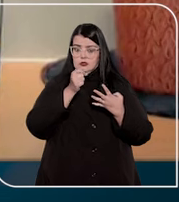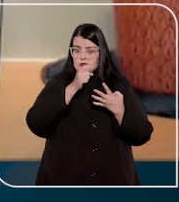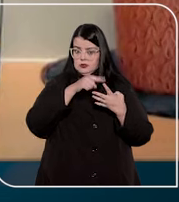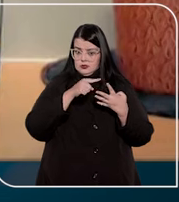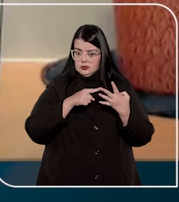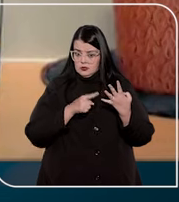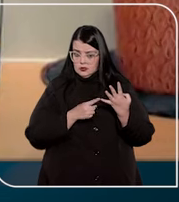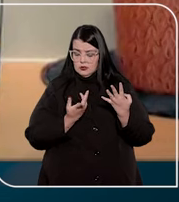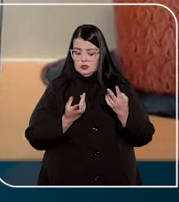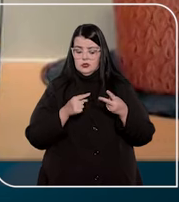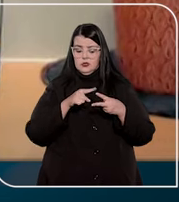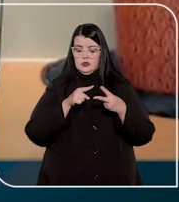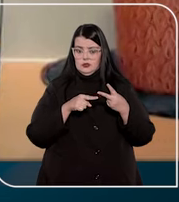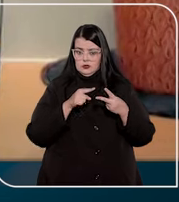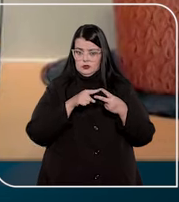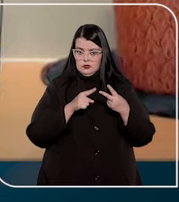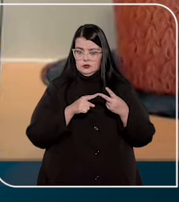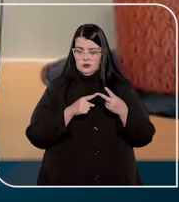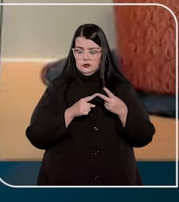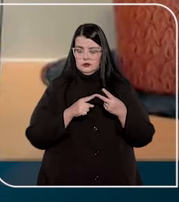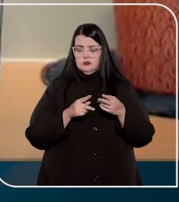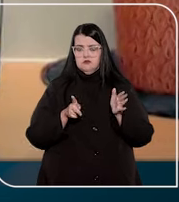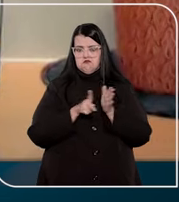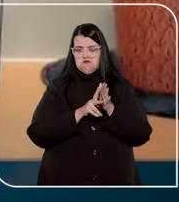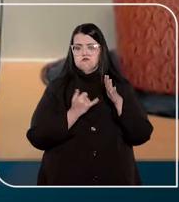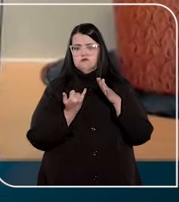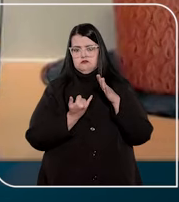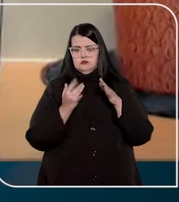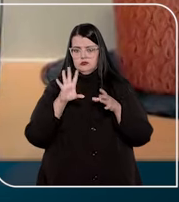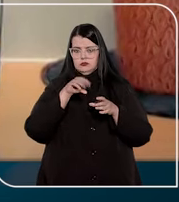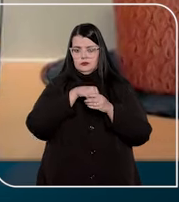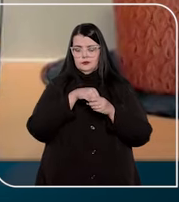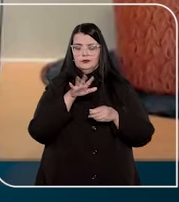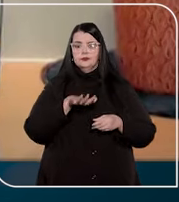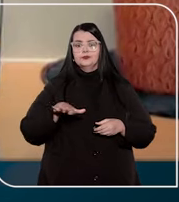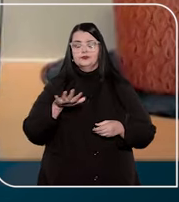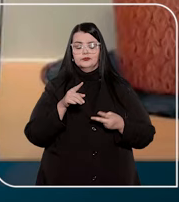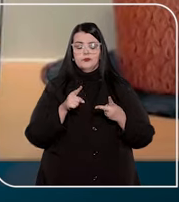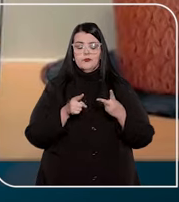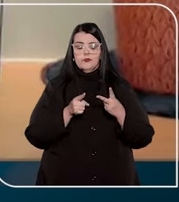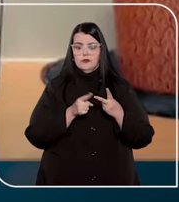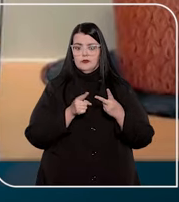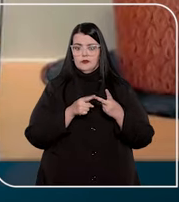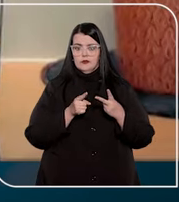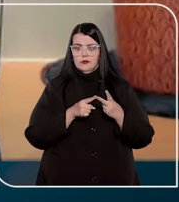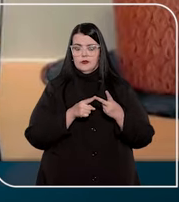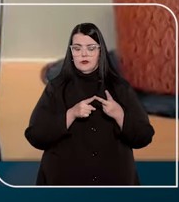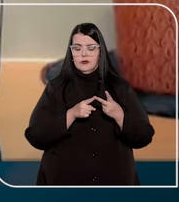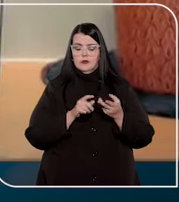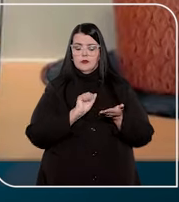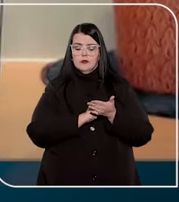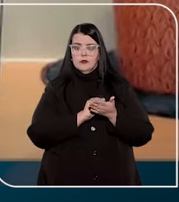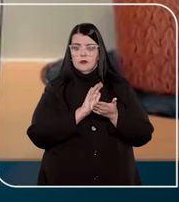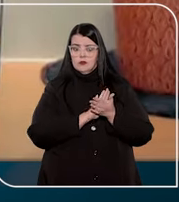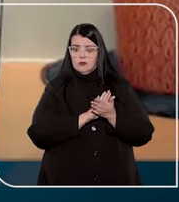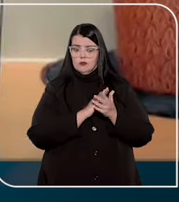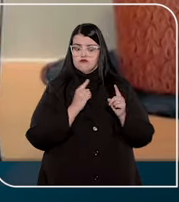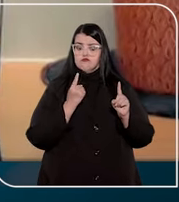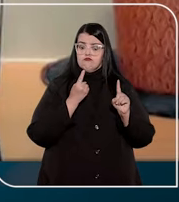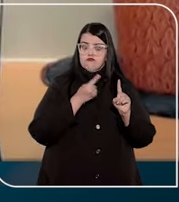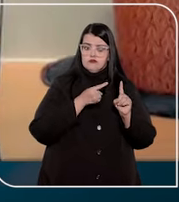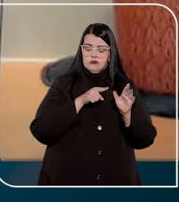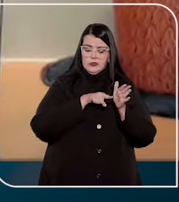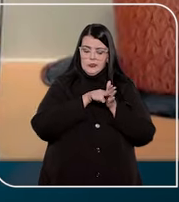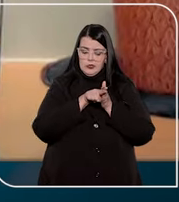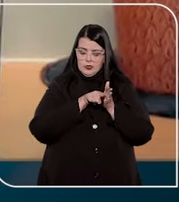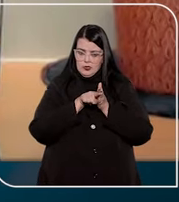diferenciação entre esses dois institutos. O segundo seria o destinatário para análise.